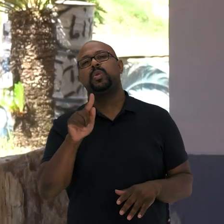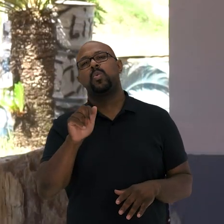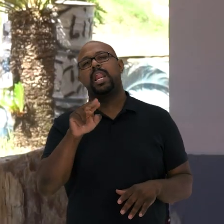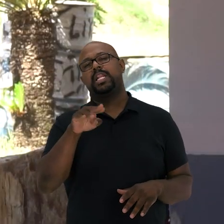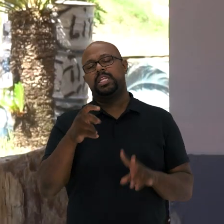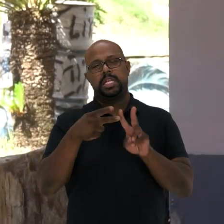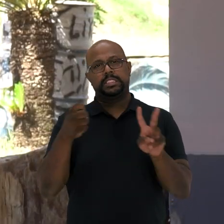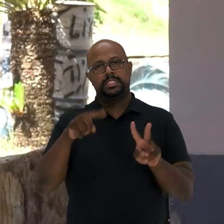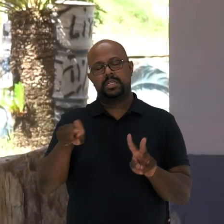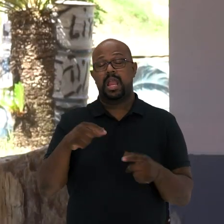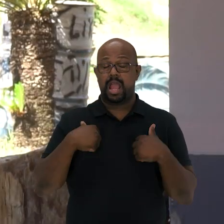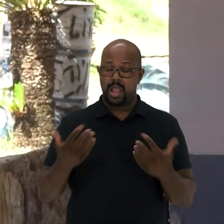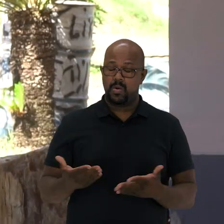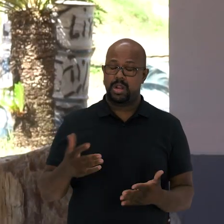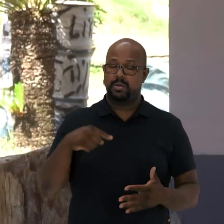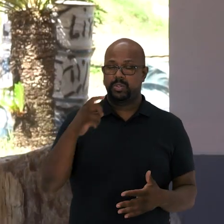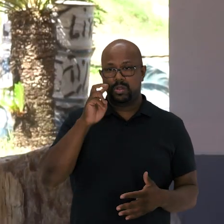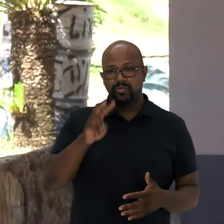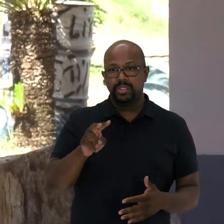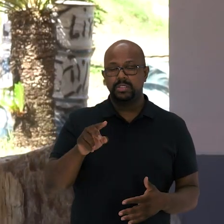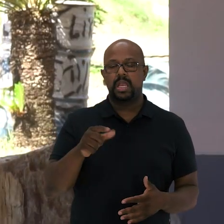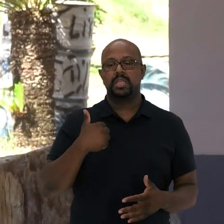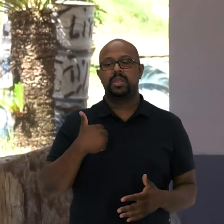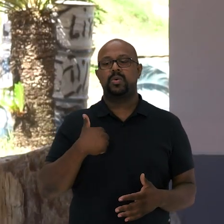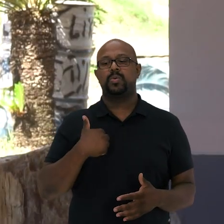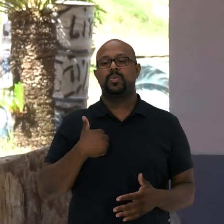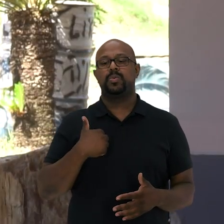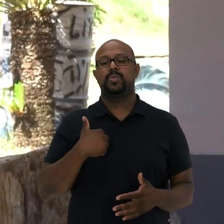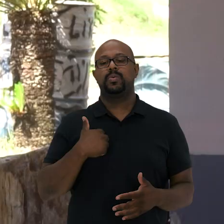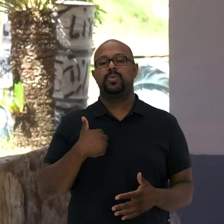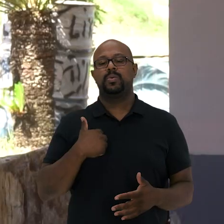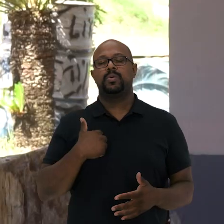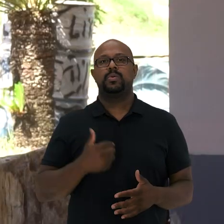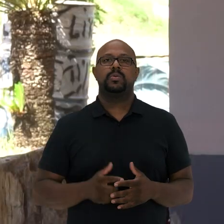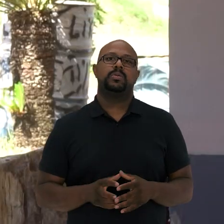era, não sei dizer. Agora, depois que eu vi isso, O